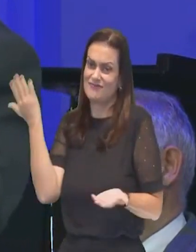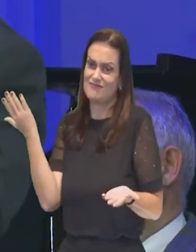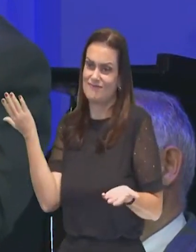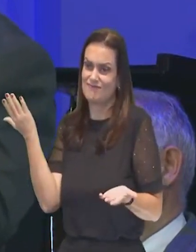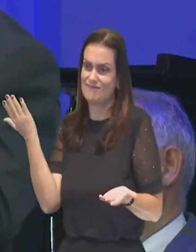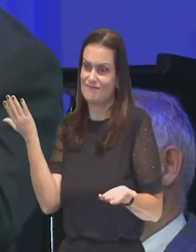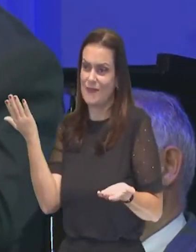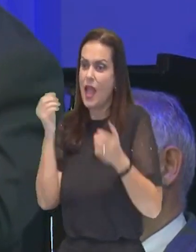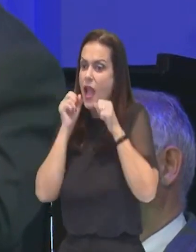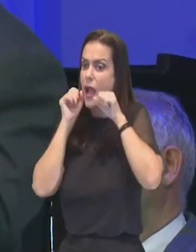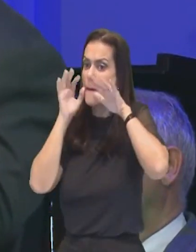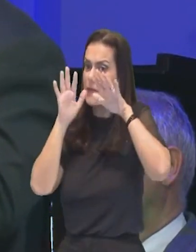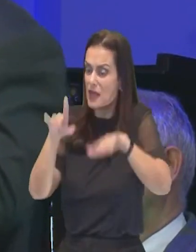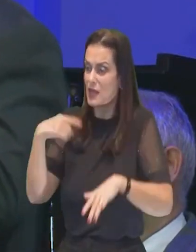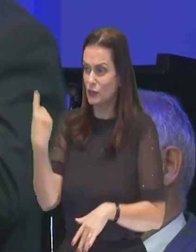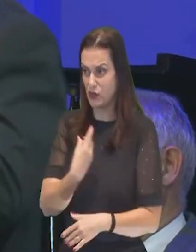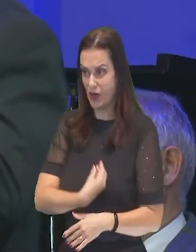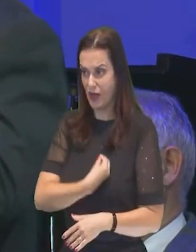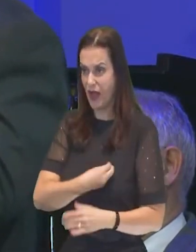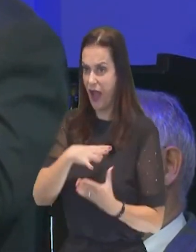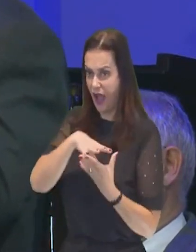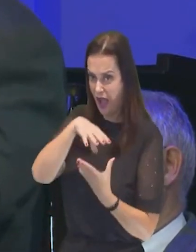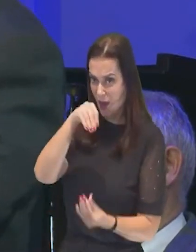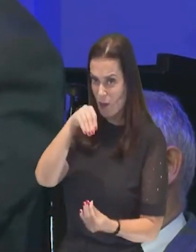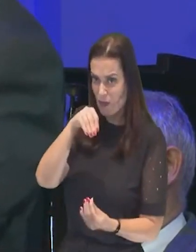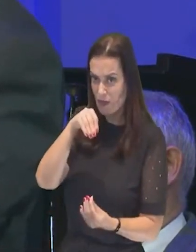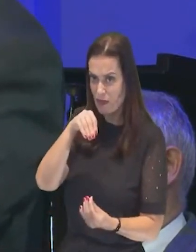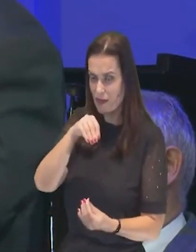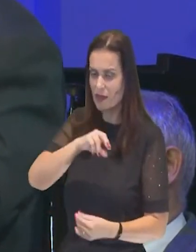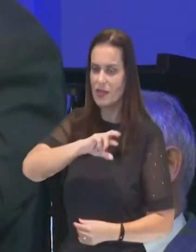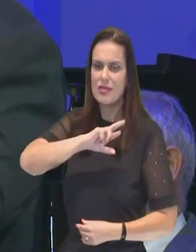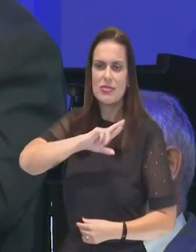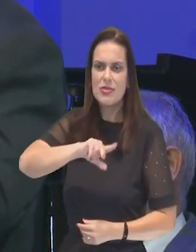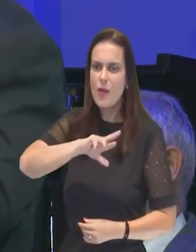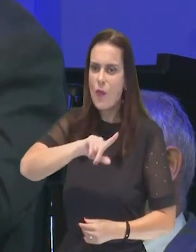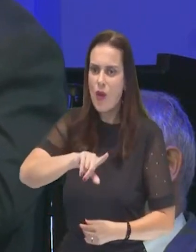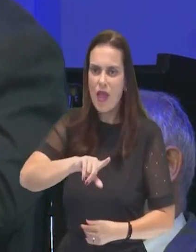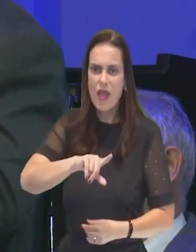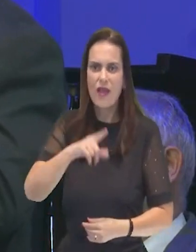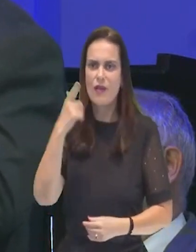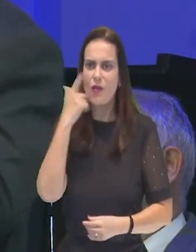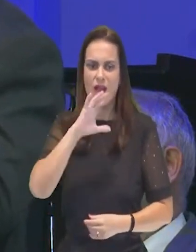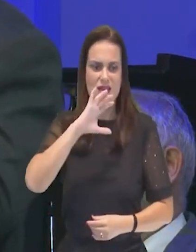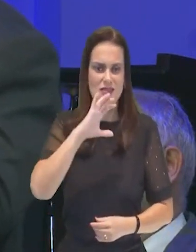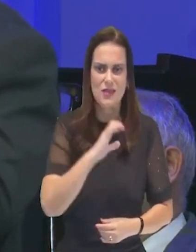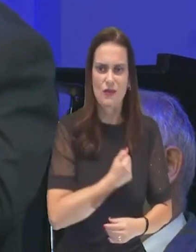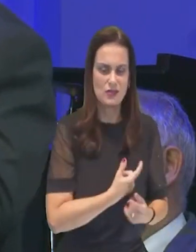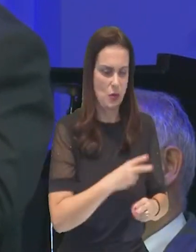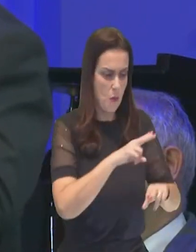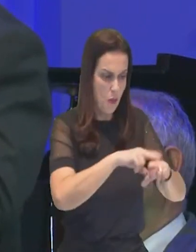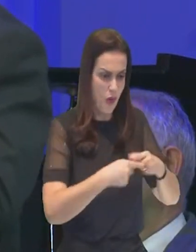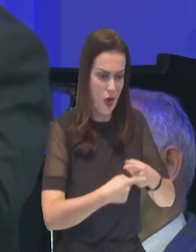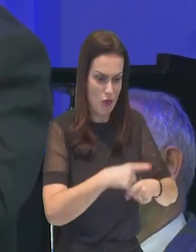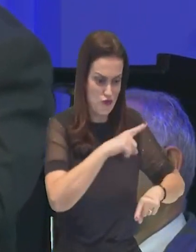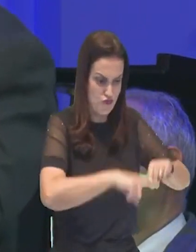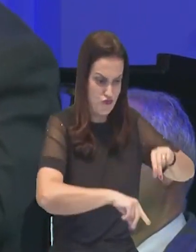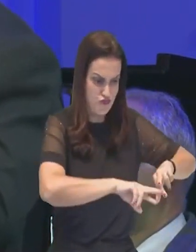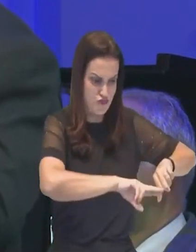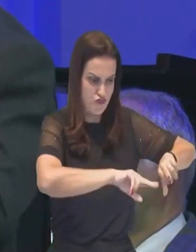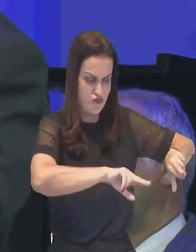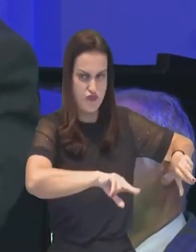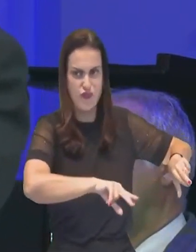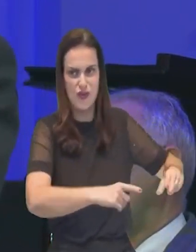A bem-aventurança de nossa alma não é garantida pelo acúmulo de